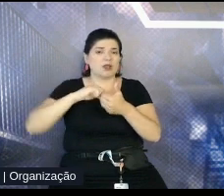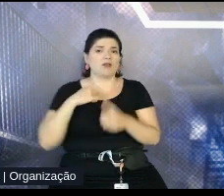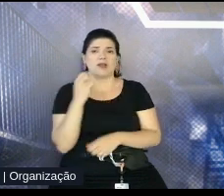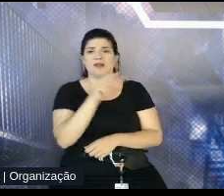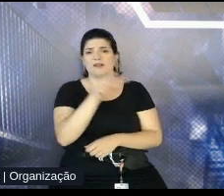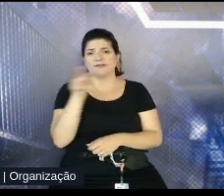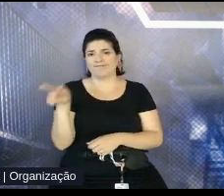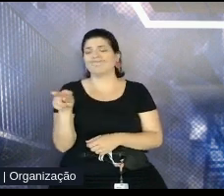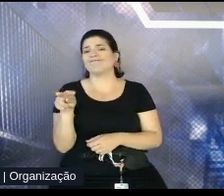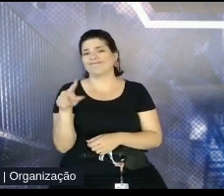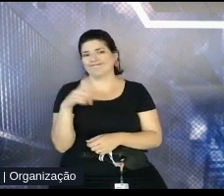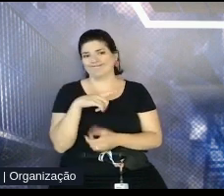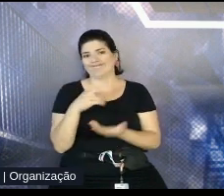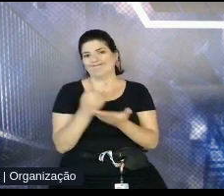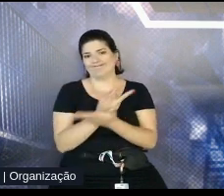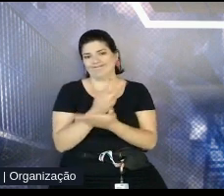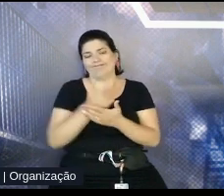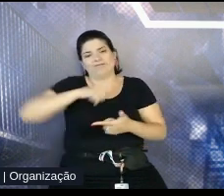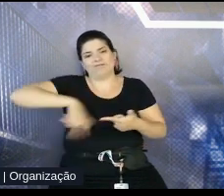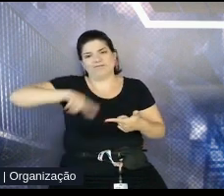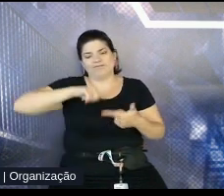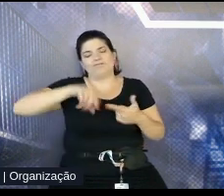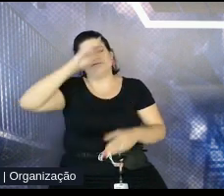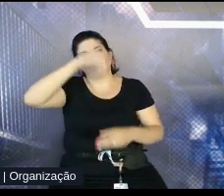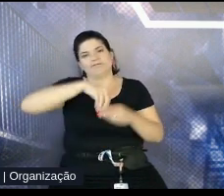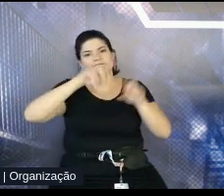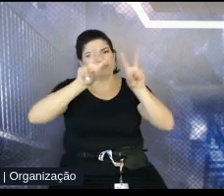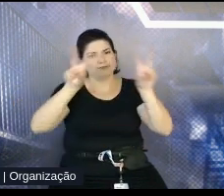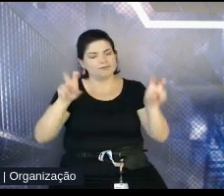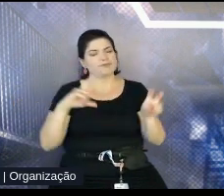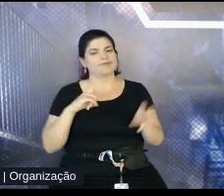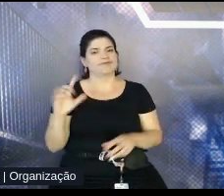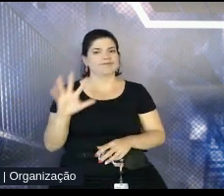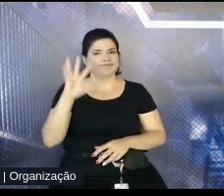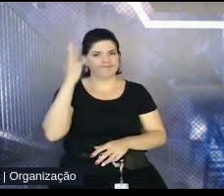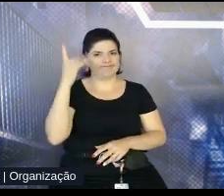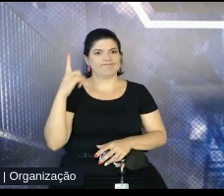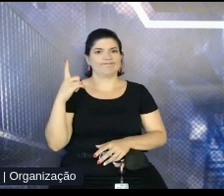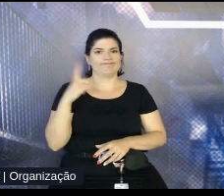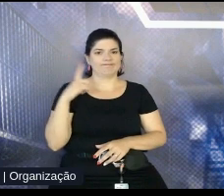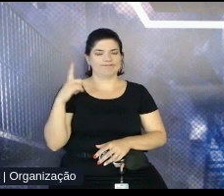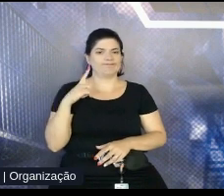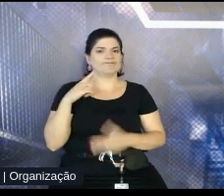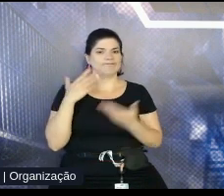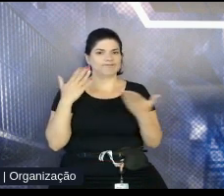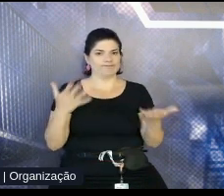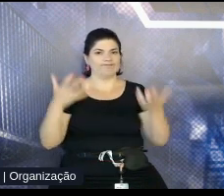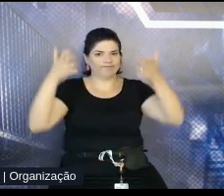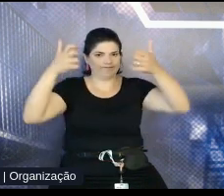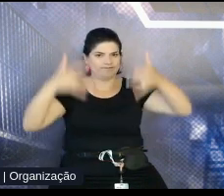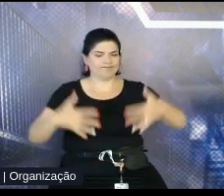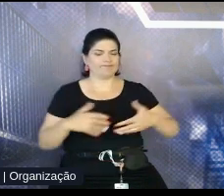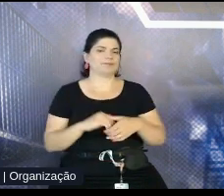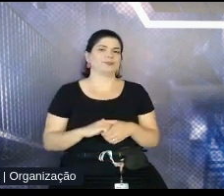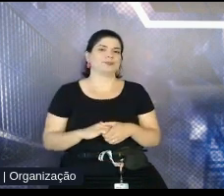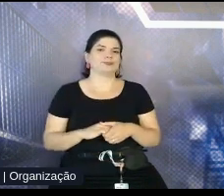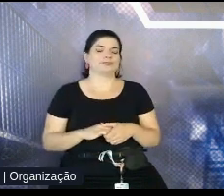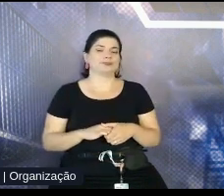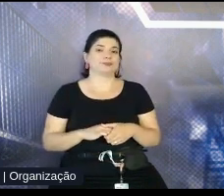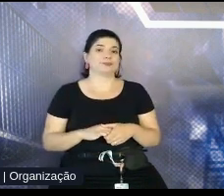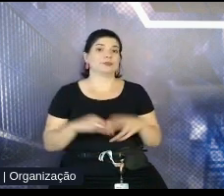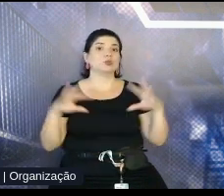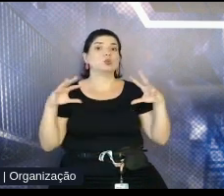pontozinhos de choque dentro dessa problemática ocorrendo durante essa narrativa aí. E tudo isso